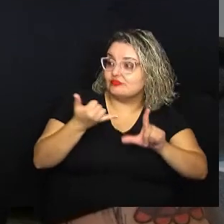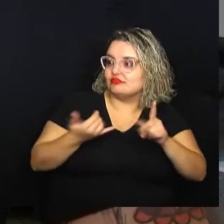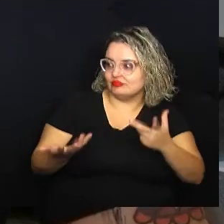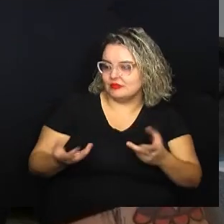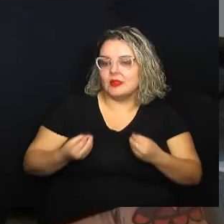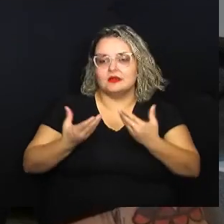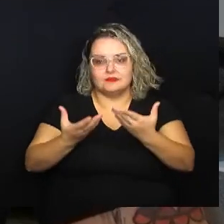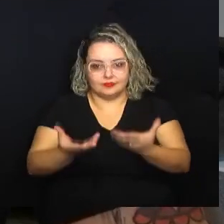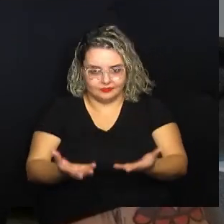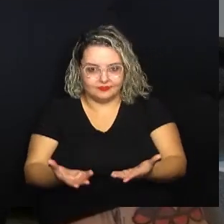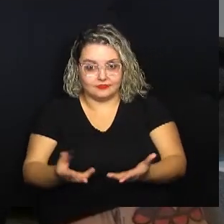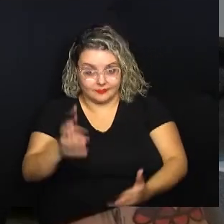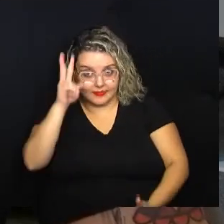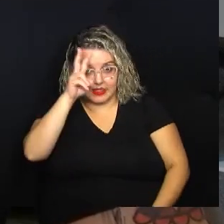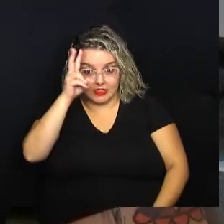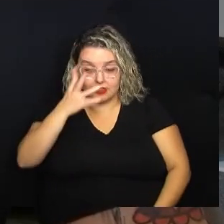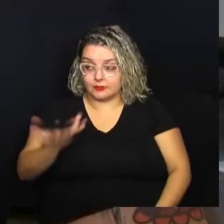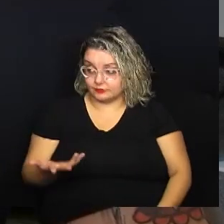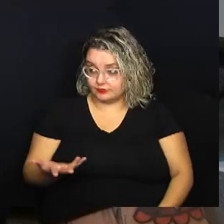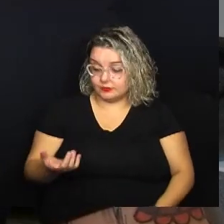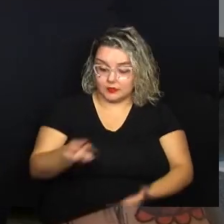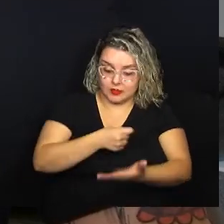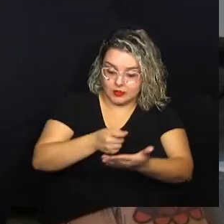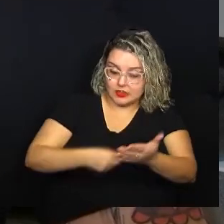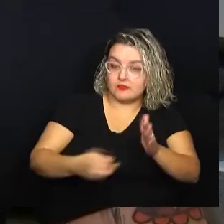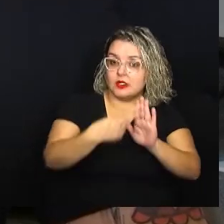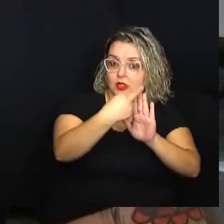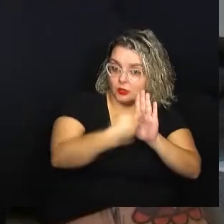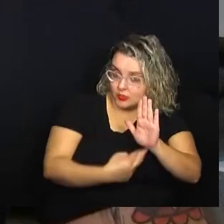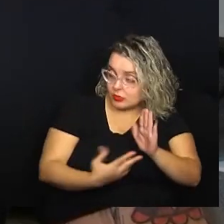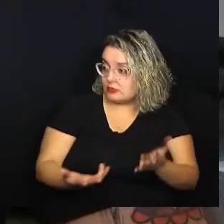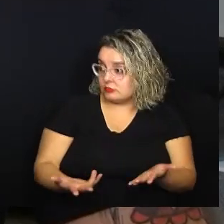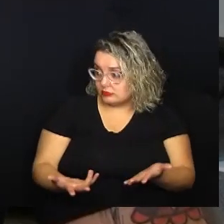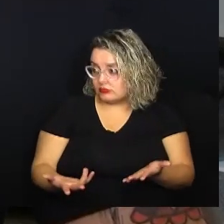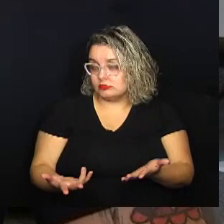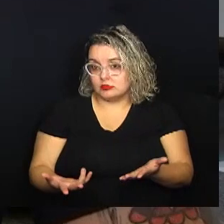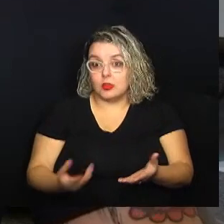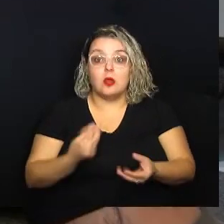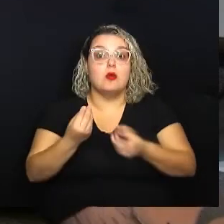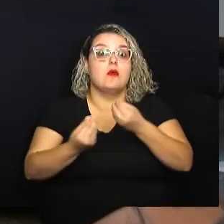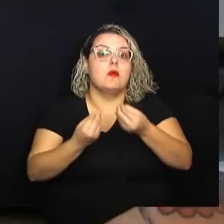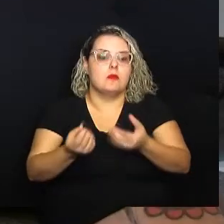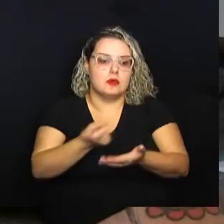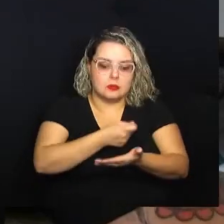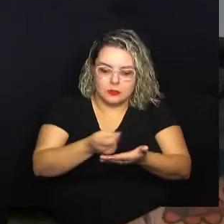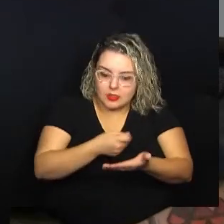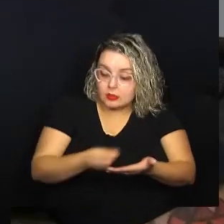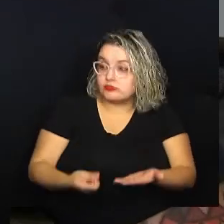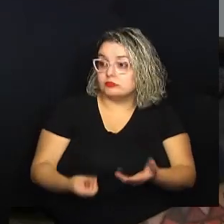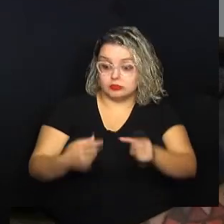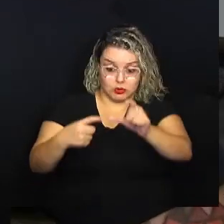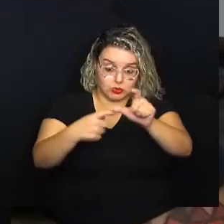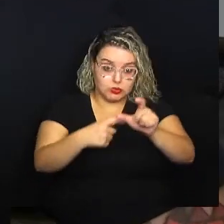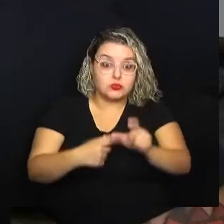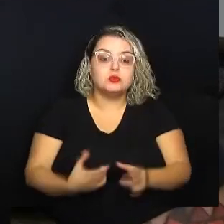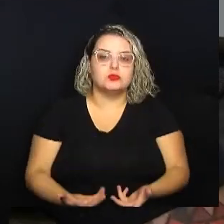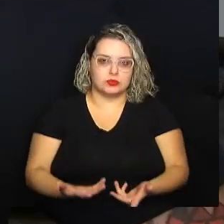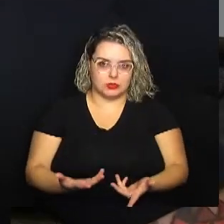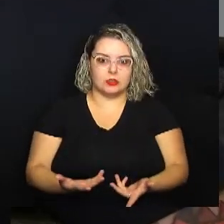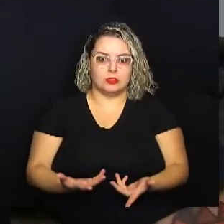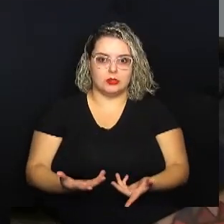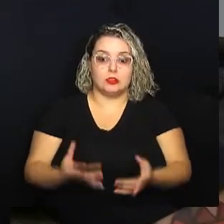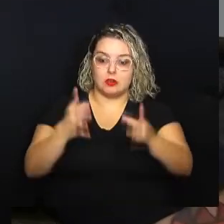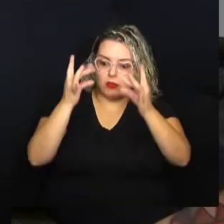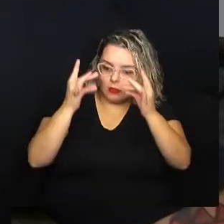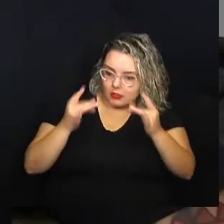lúdica de trazer realmente essa história. Então eu escrevi o roteiro, procurei como que se escrevia, um roteiro de quadrinho,